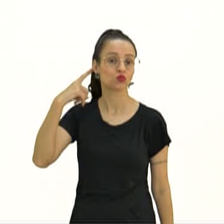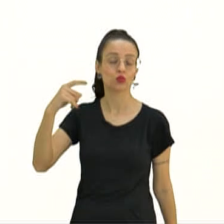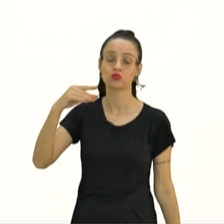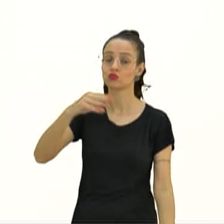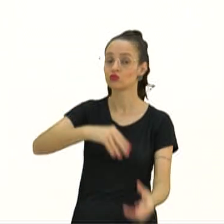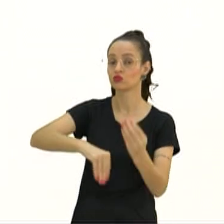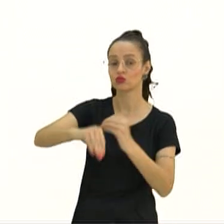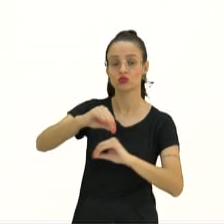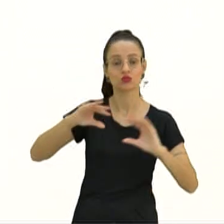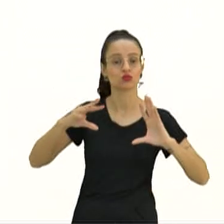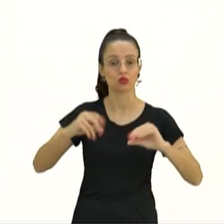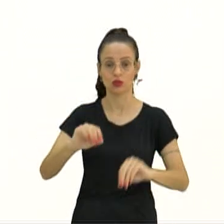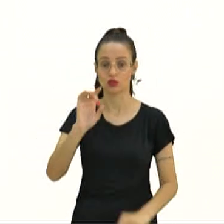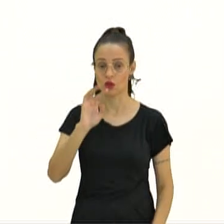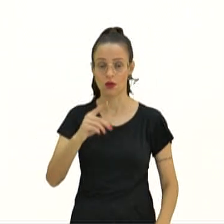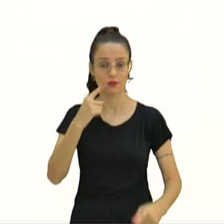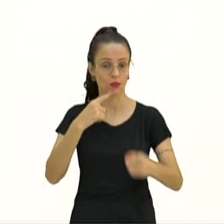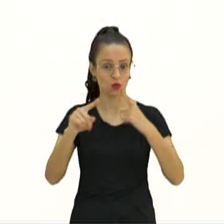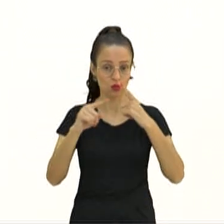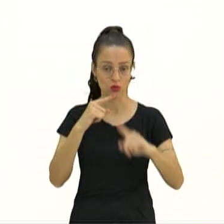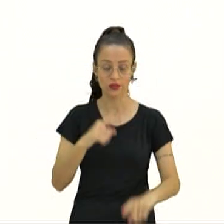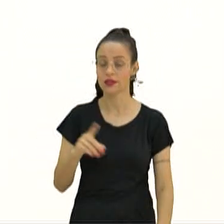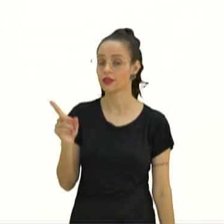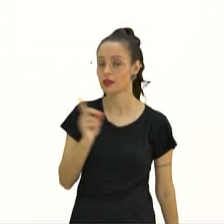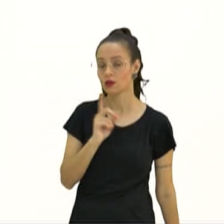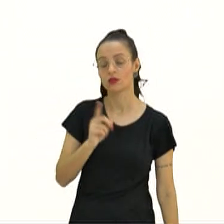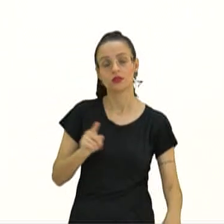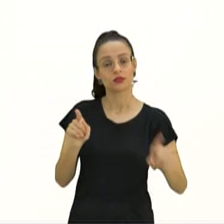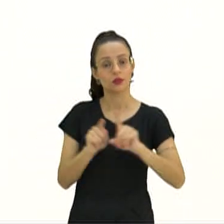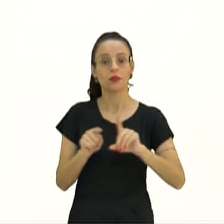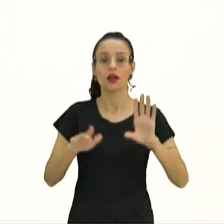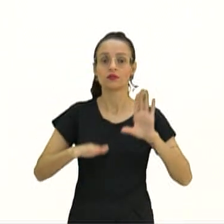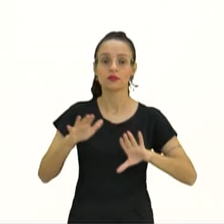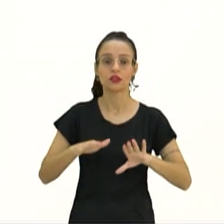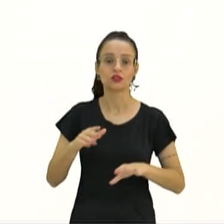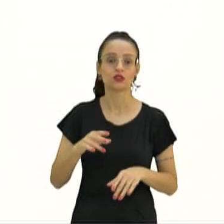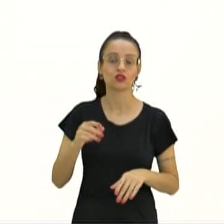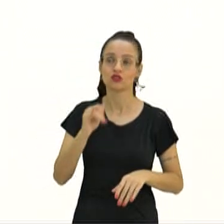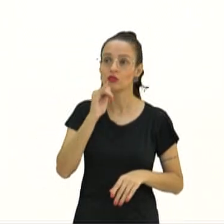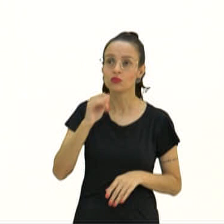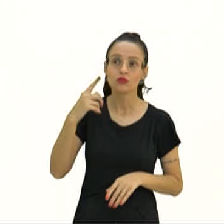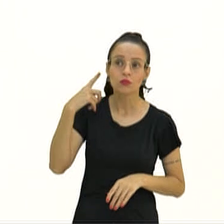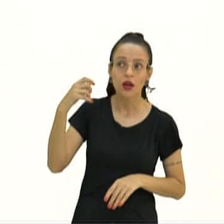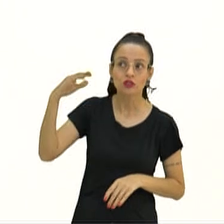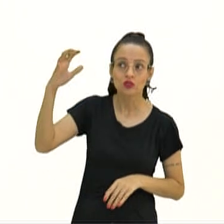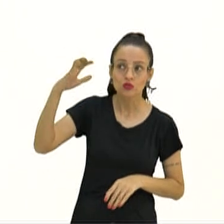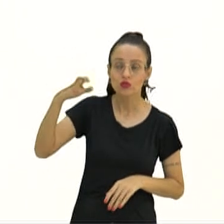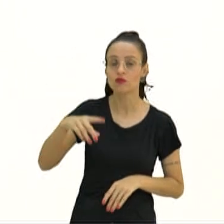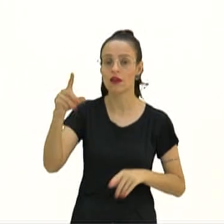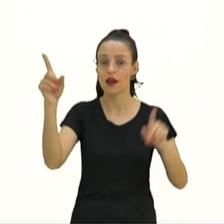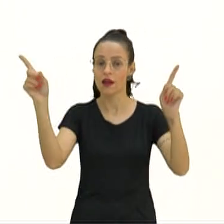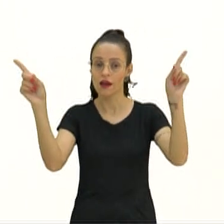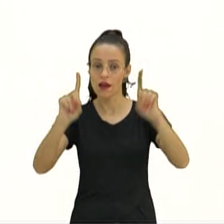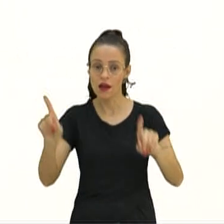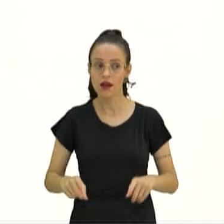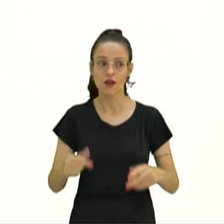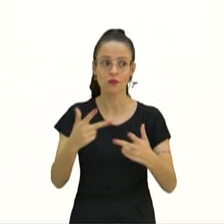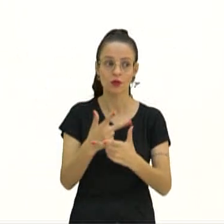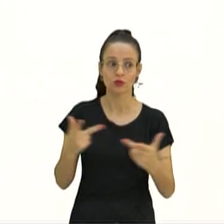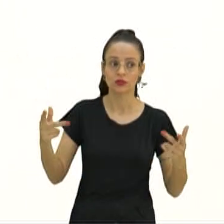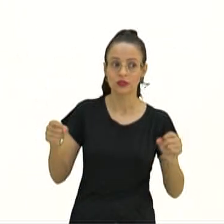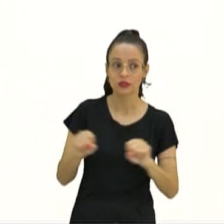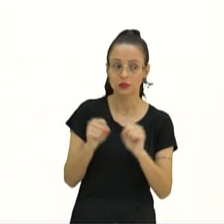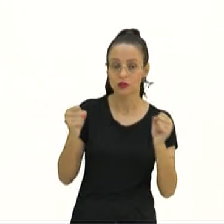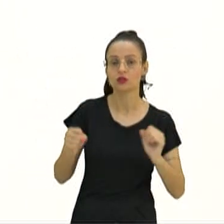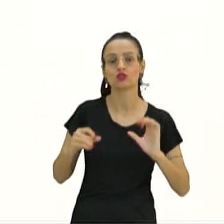som, não apenas a música, né, uma trilha sonora, mas às vezes um efeito de chuva, um som de raio, som de algo quebrando,